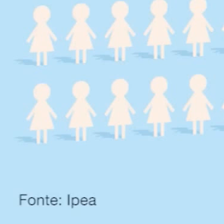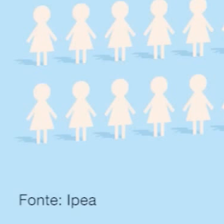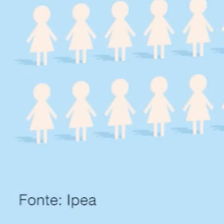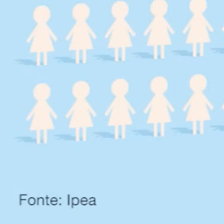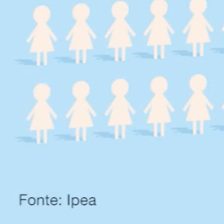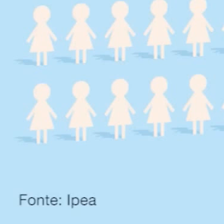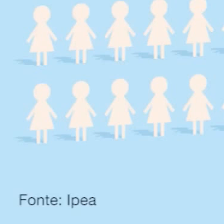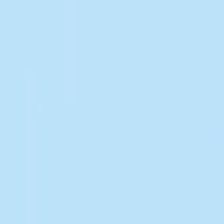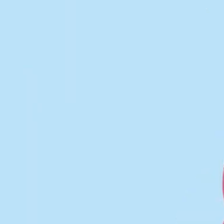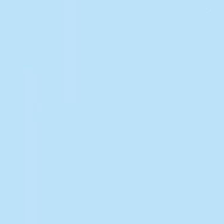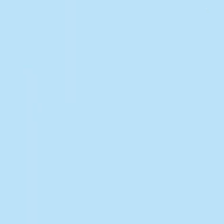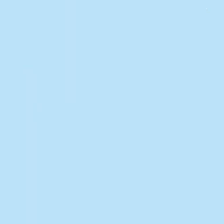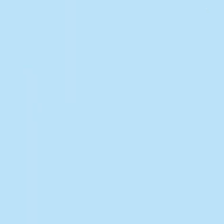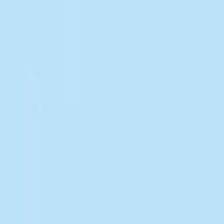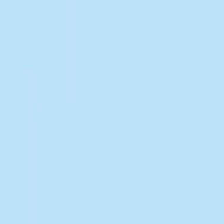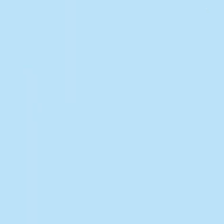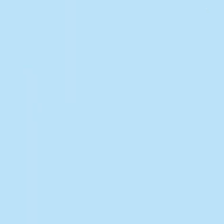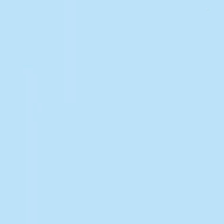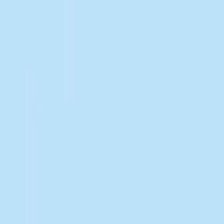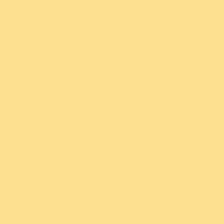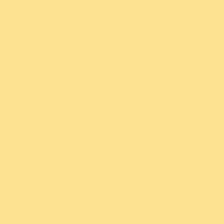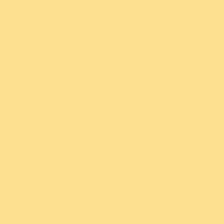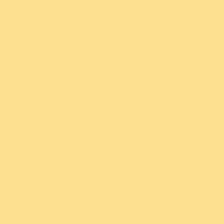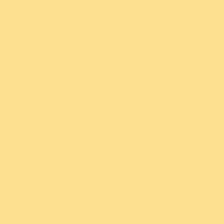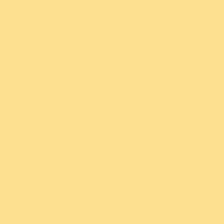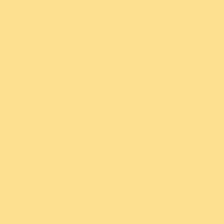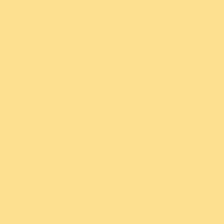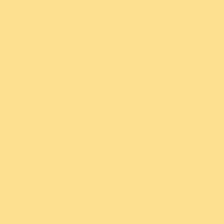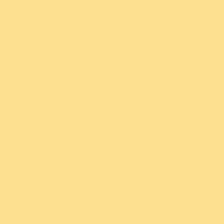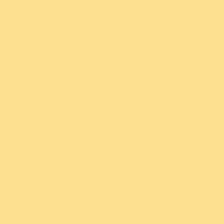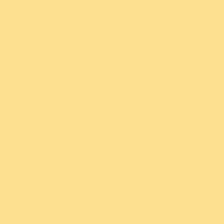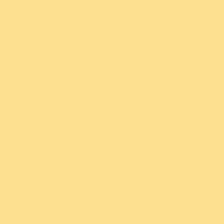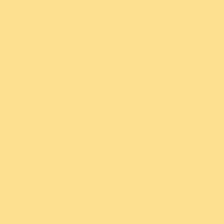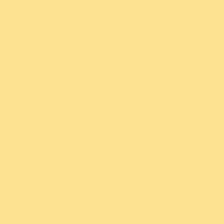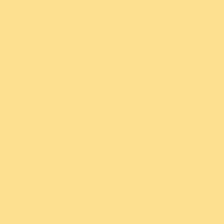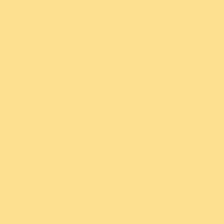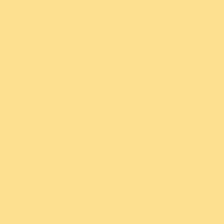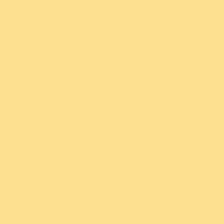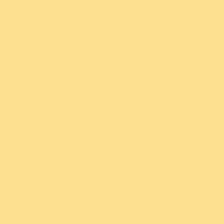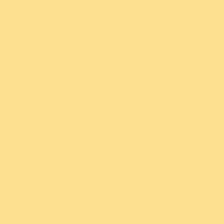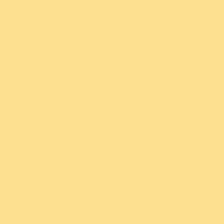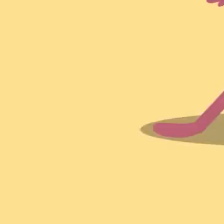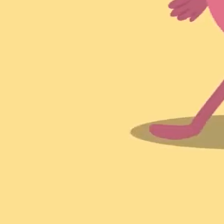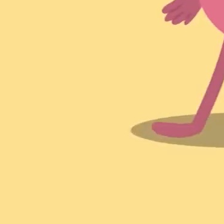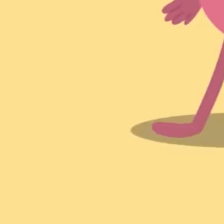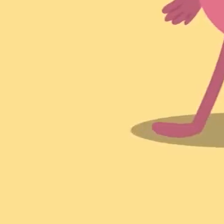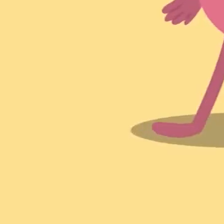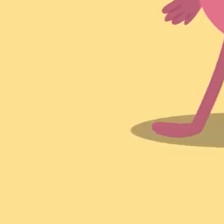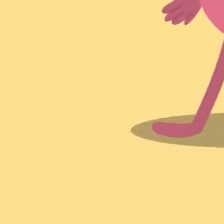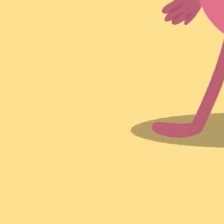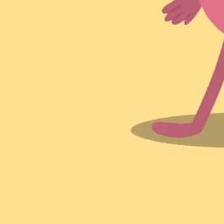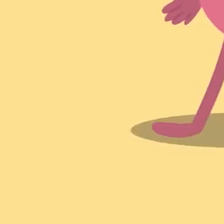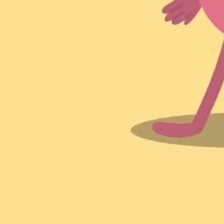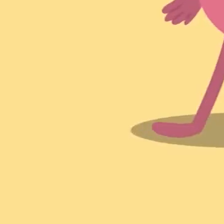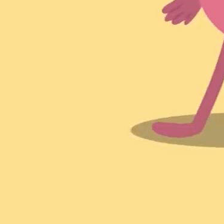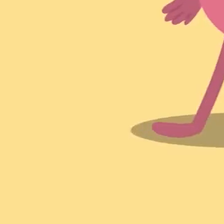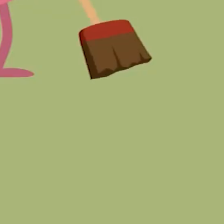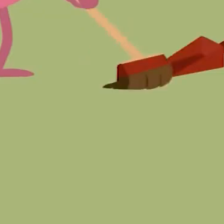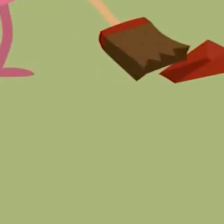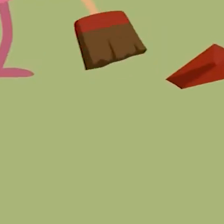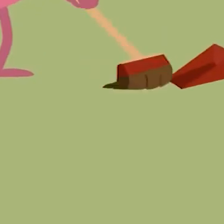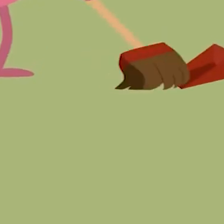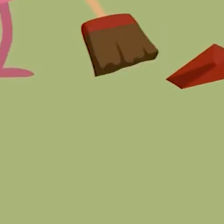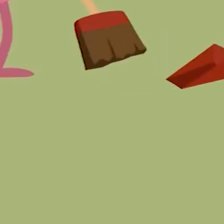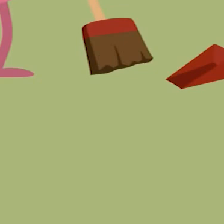de 13 anos, como a Ana. E como resolver isso? E se a gente encontrasse uma nova maneira de educar nossas